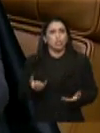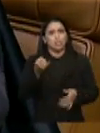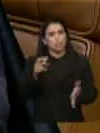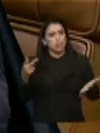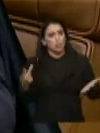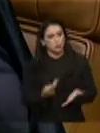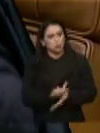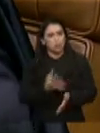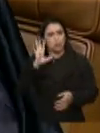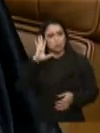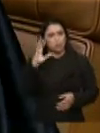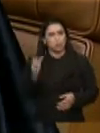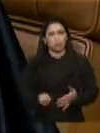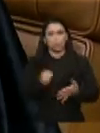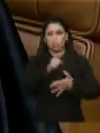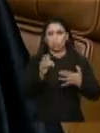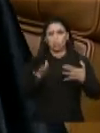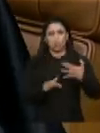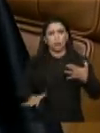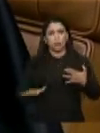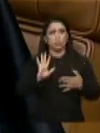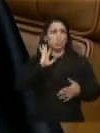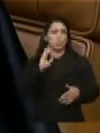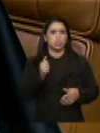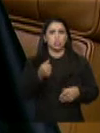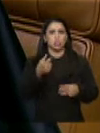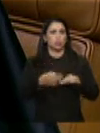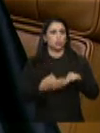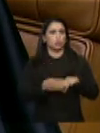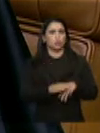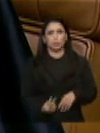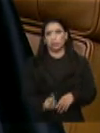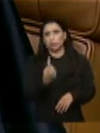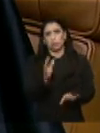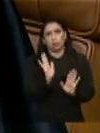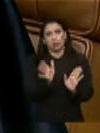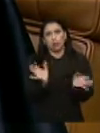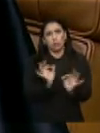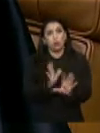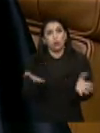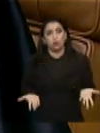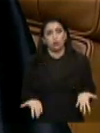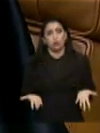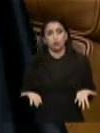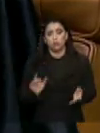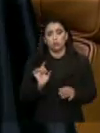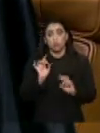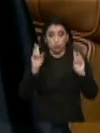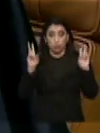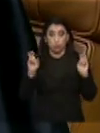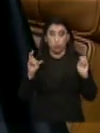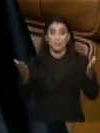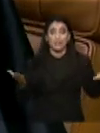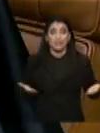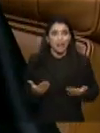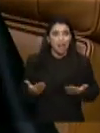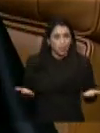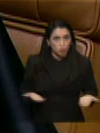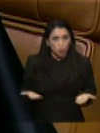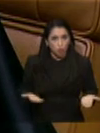monocraticamente na jurisprudência, decisão monocrática e pronto, e acabou. É disso que se trata. Agora, nós